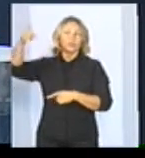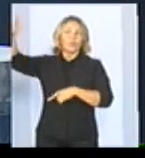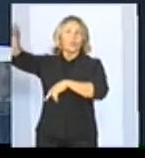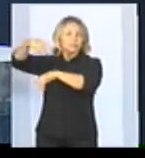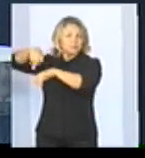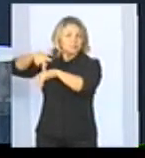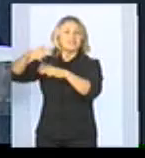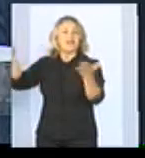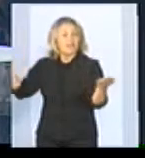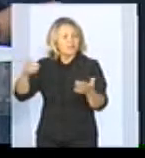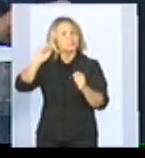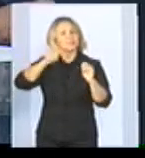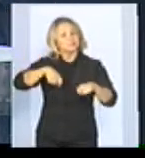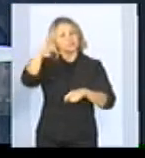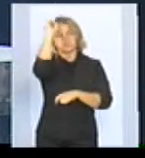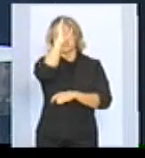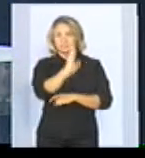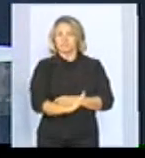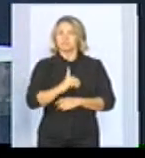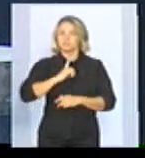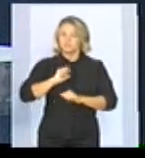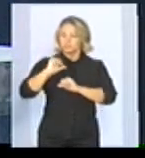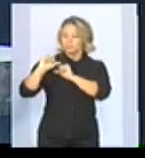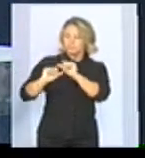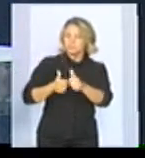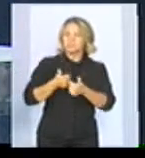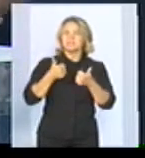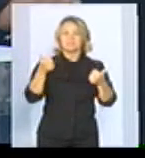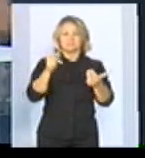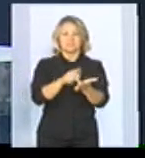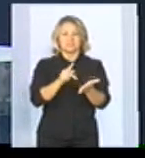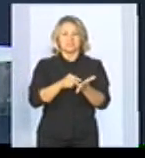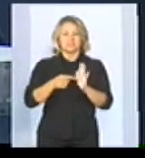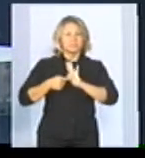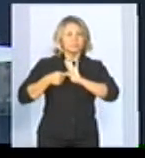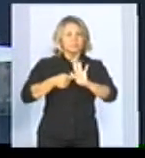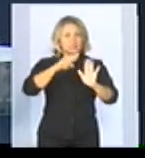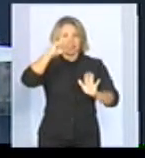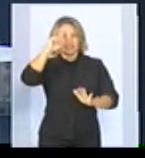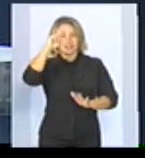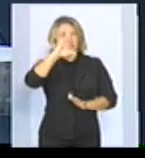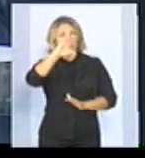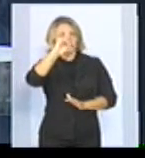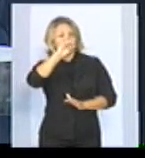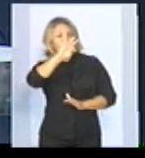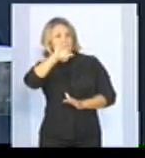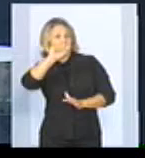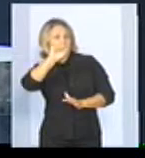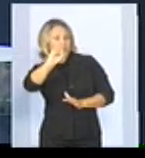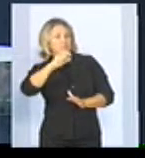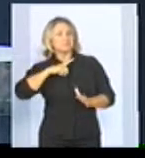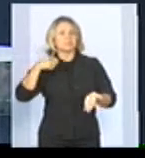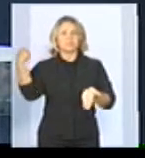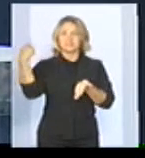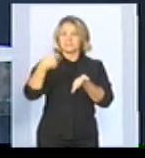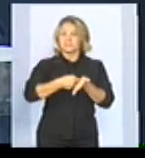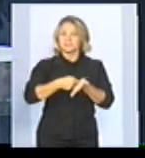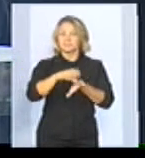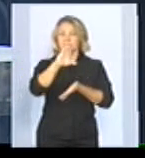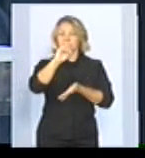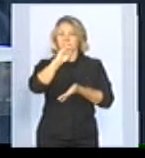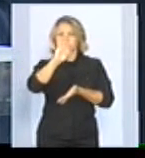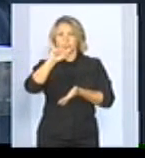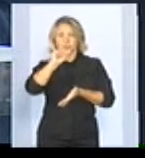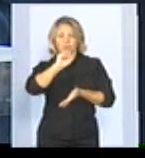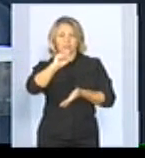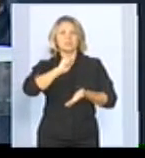possível ela segmenta a cadeia de valor e ela traz a ideia de cotas ou traz a determinação de cotas seja de